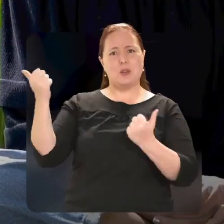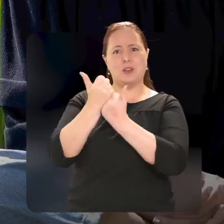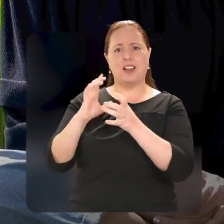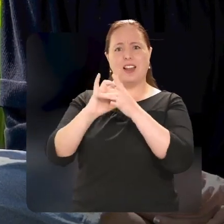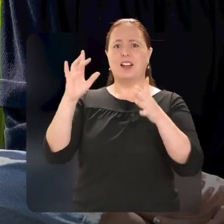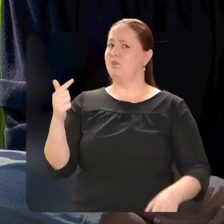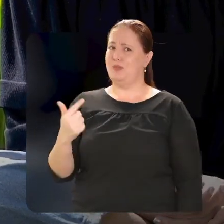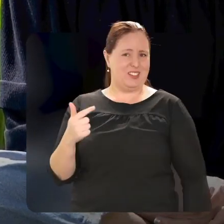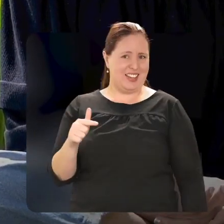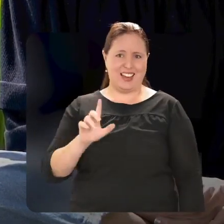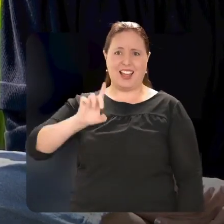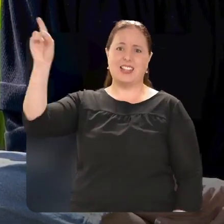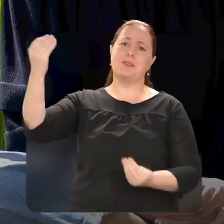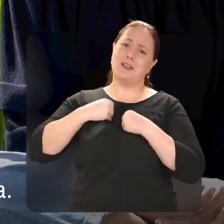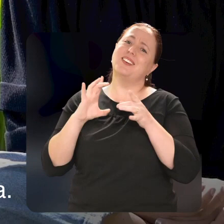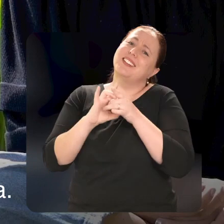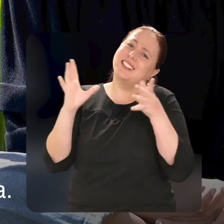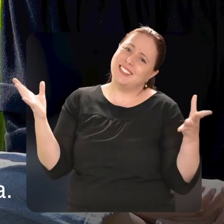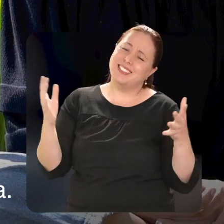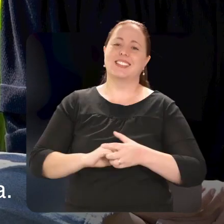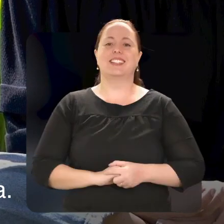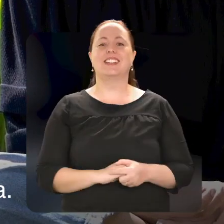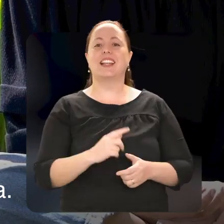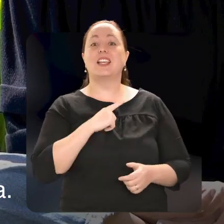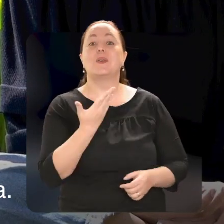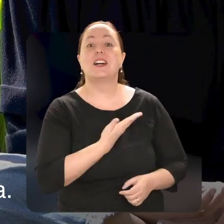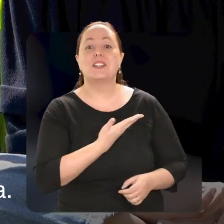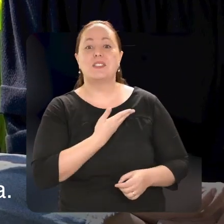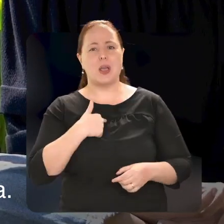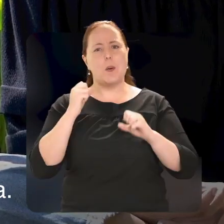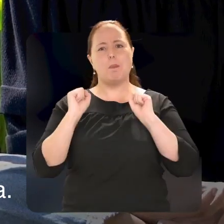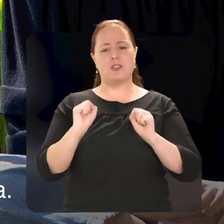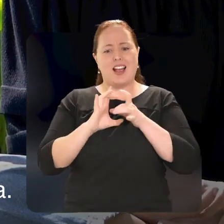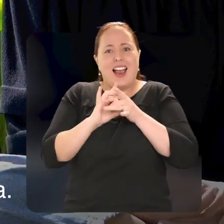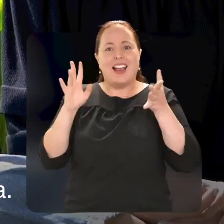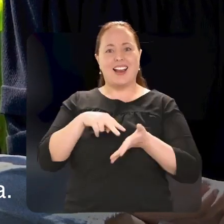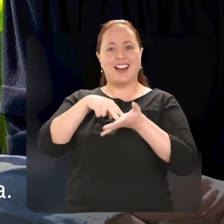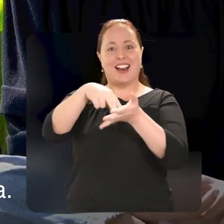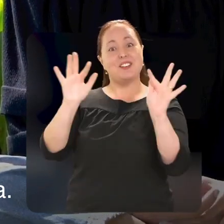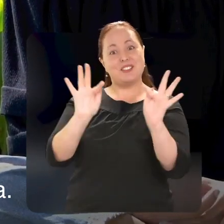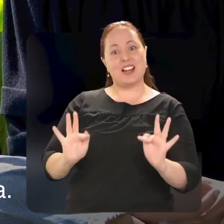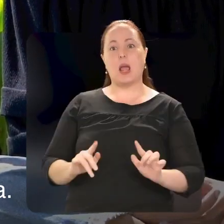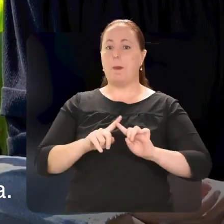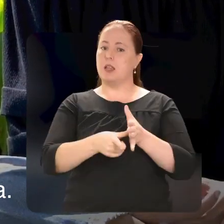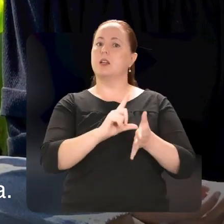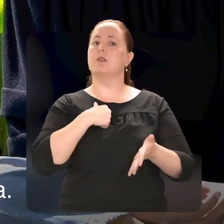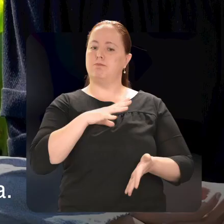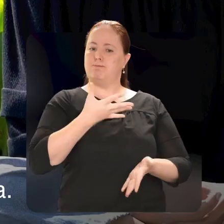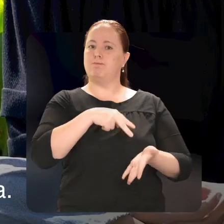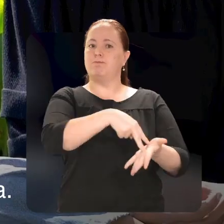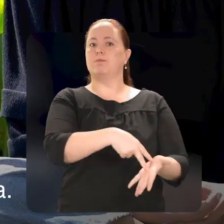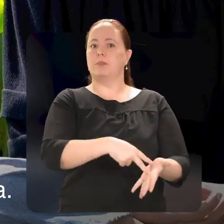livre. E nada pode comprar minha liberdade. É uma dádiva. Agora eu tenho amigos, eu posso ser quem eu realmente sou. Mas